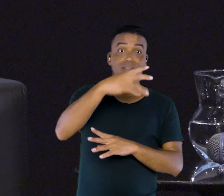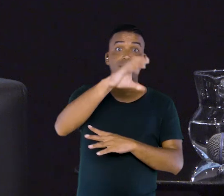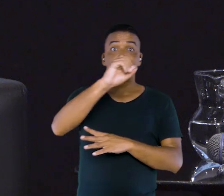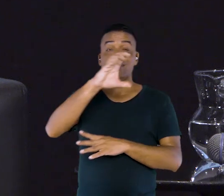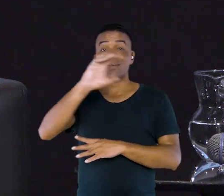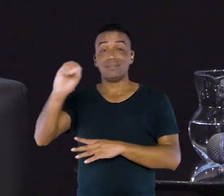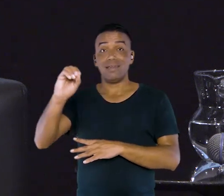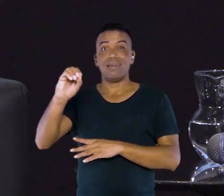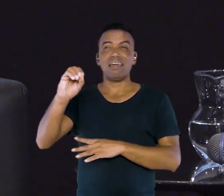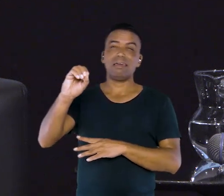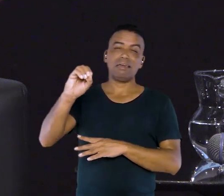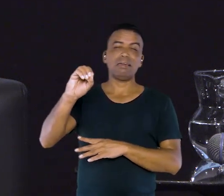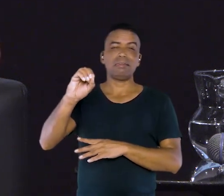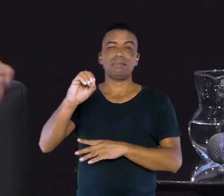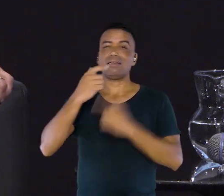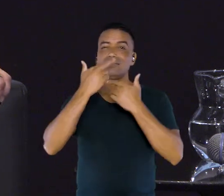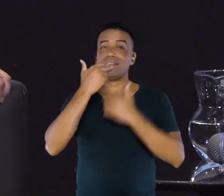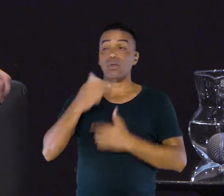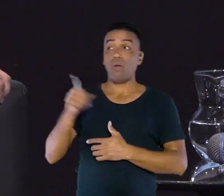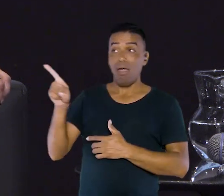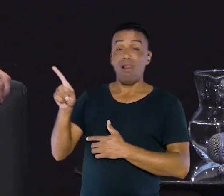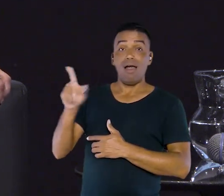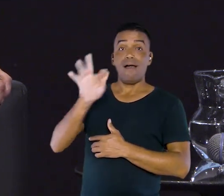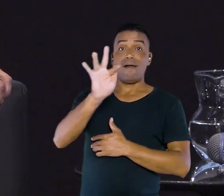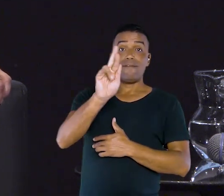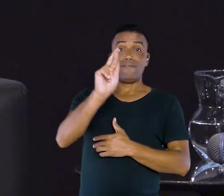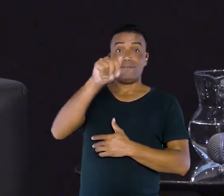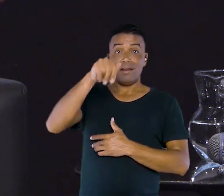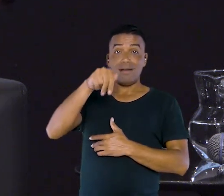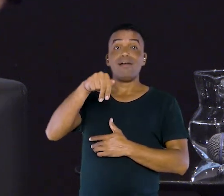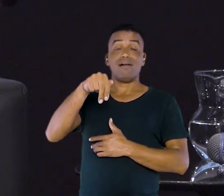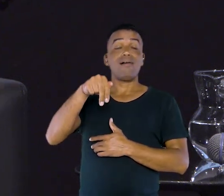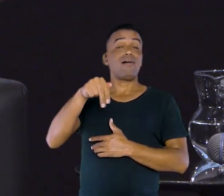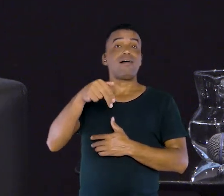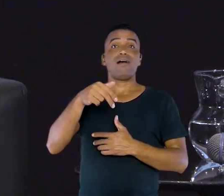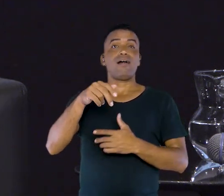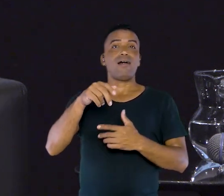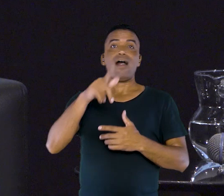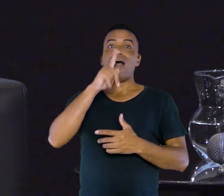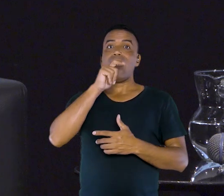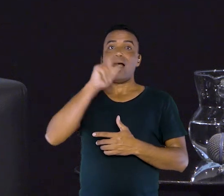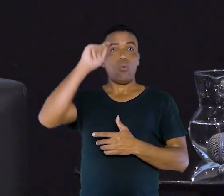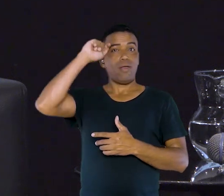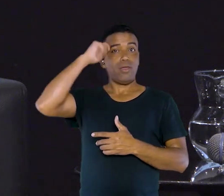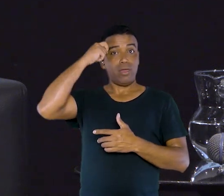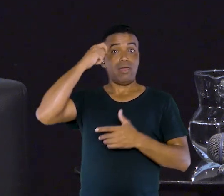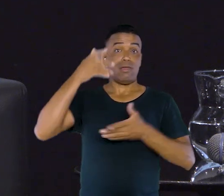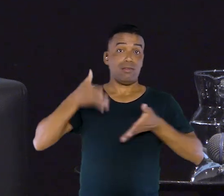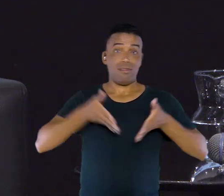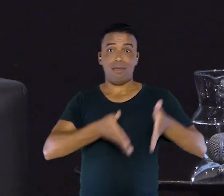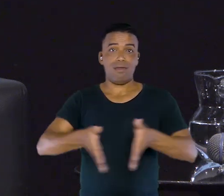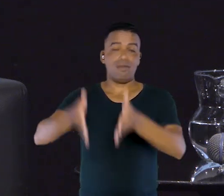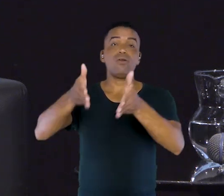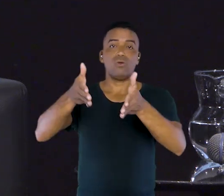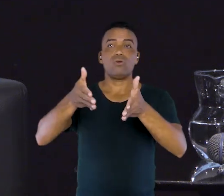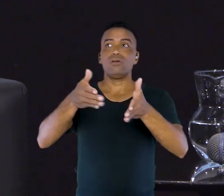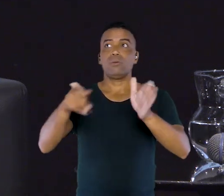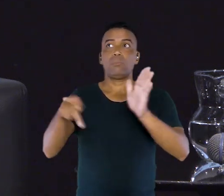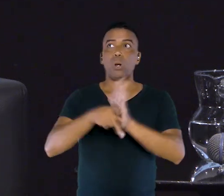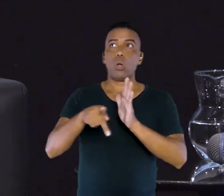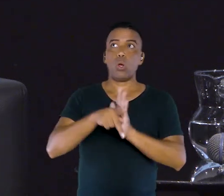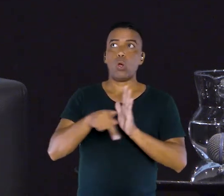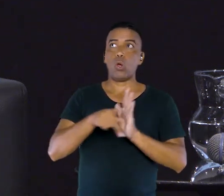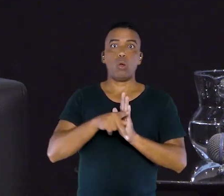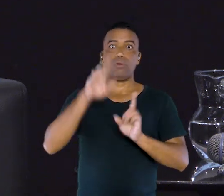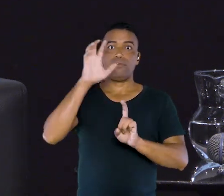de 300 línguas. A Fran vem lá do Alto Rio Negro, né? A quantidade de línguas diferentes que são faladas ali é impressionante. E isso, na verdade, não é um